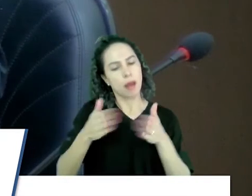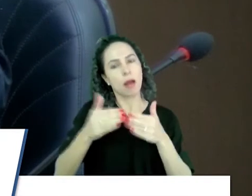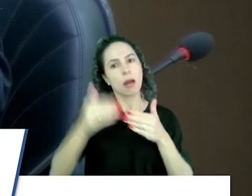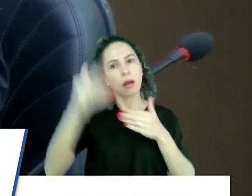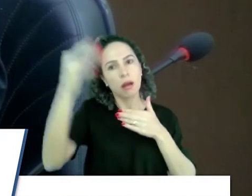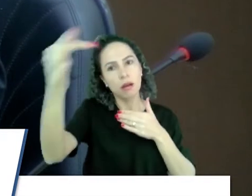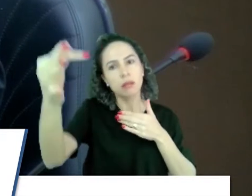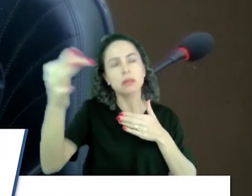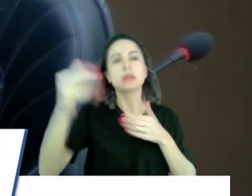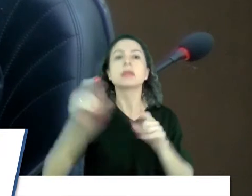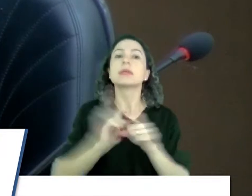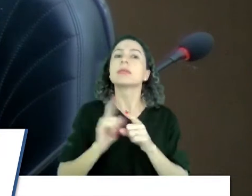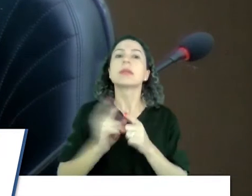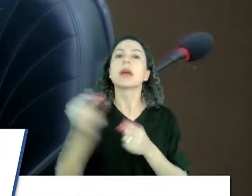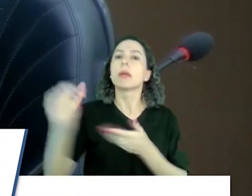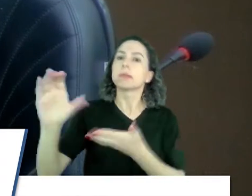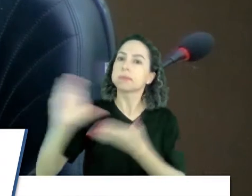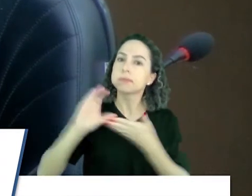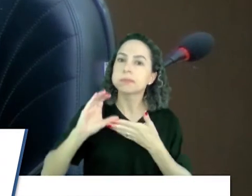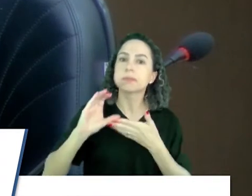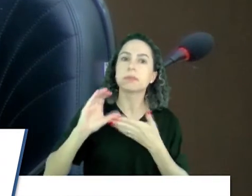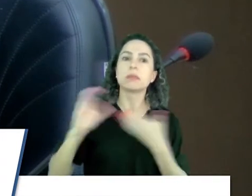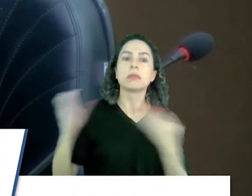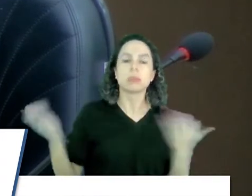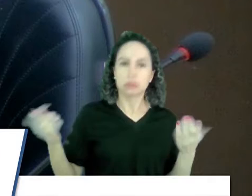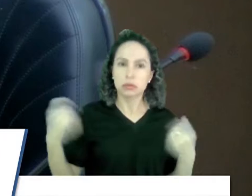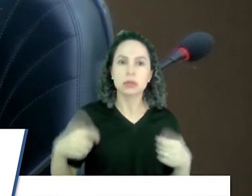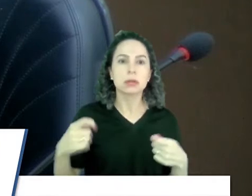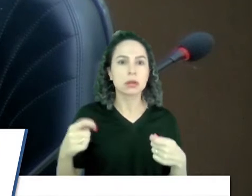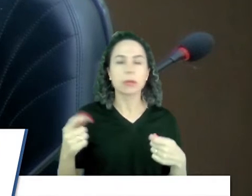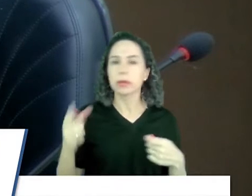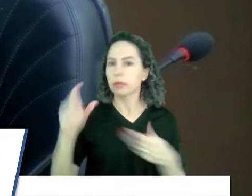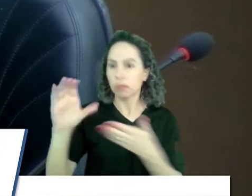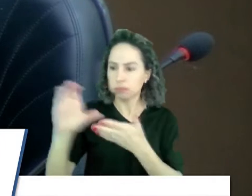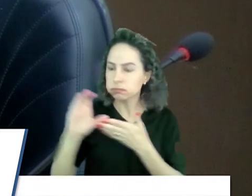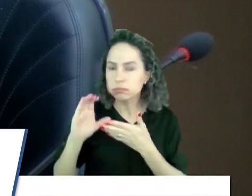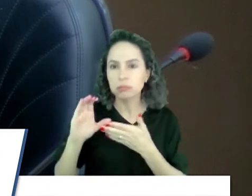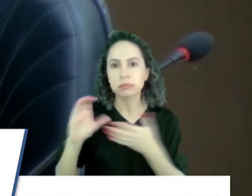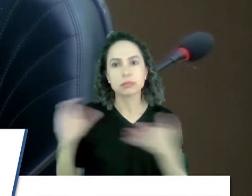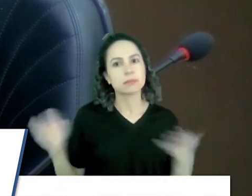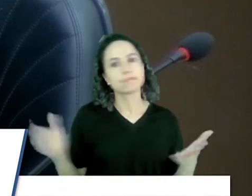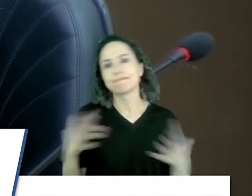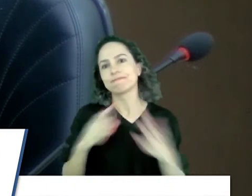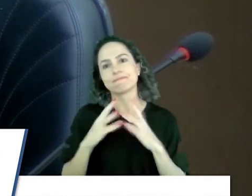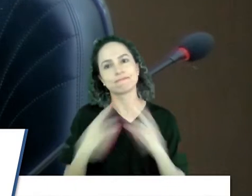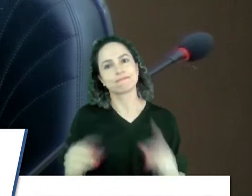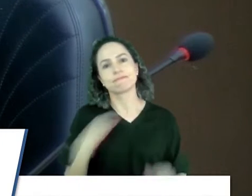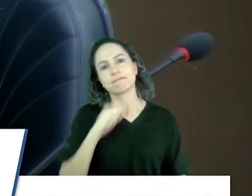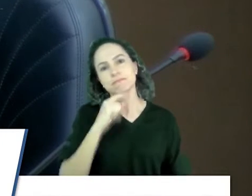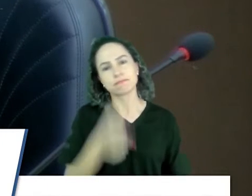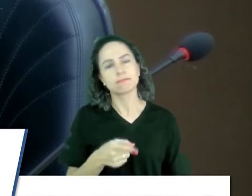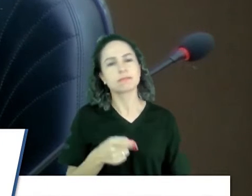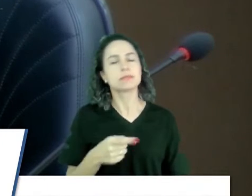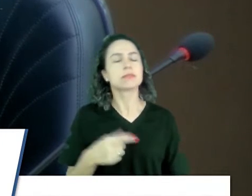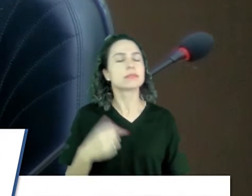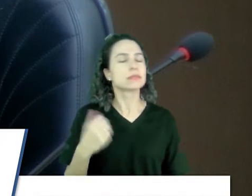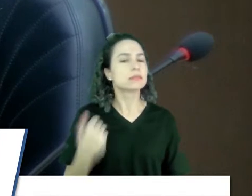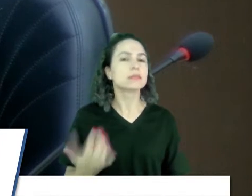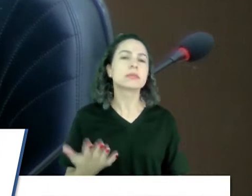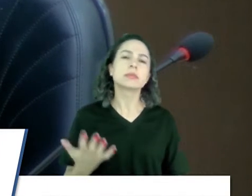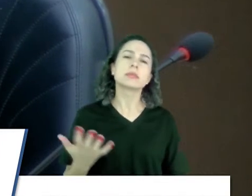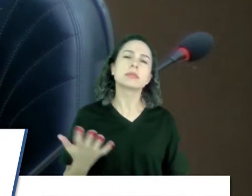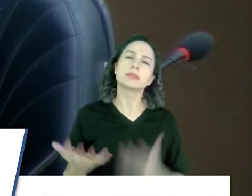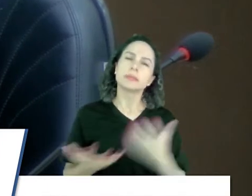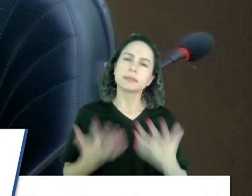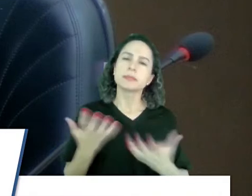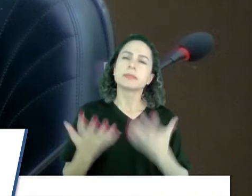ter financiamento. Ter financiamento, porque se não tiver financiamento, não vai resolver o problema. Então, as coisas do